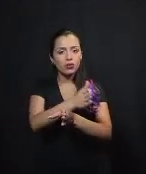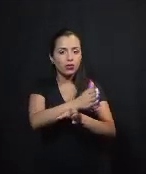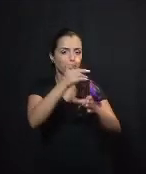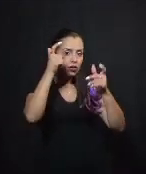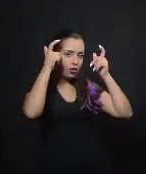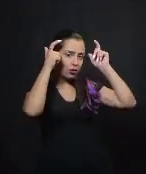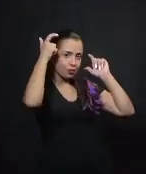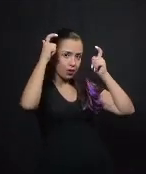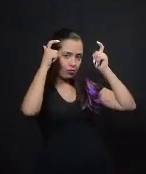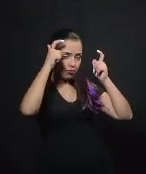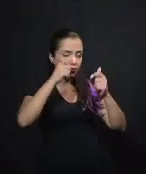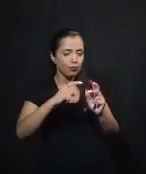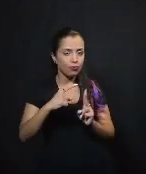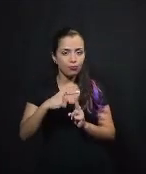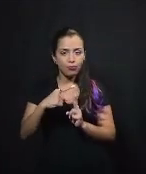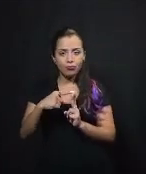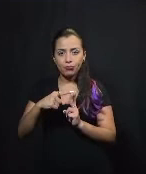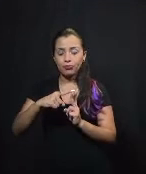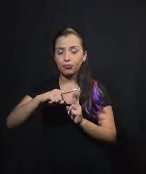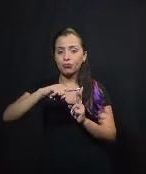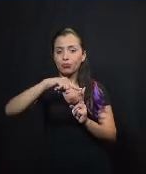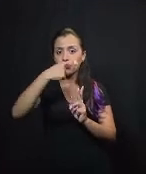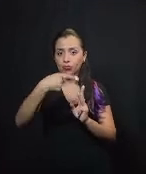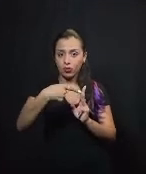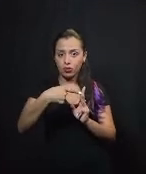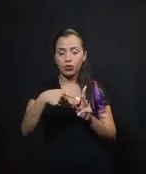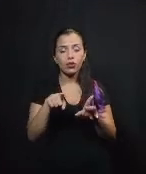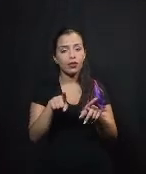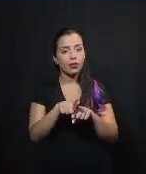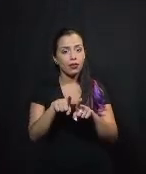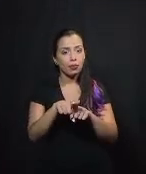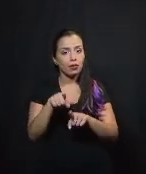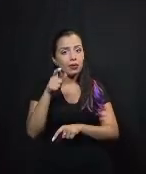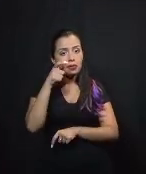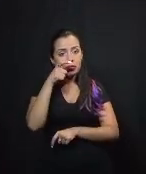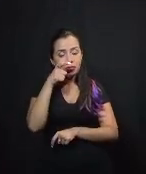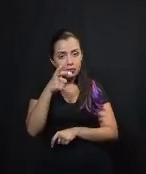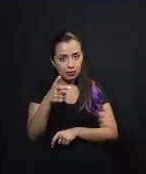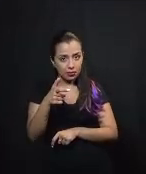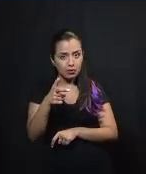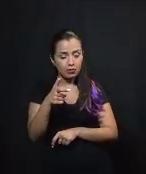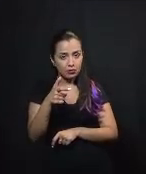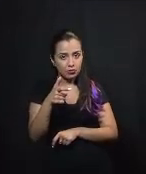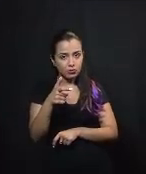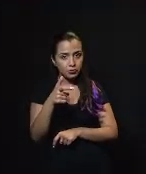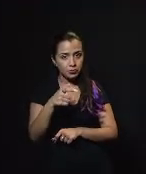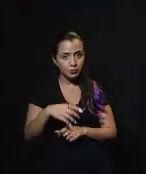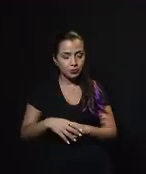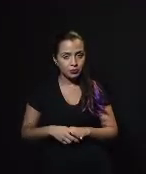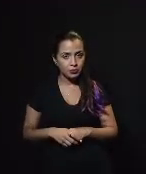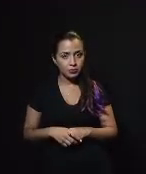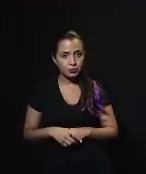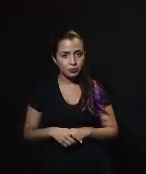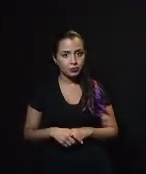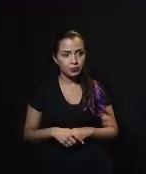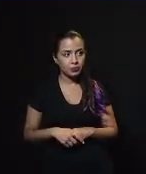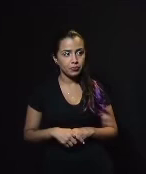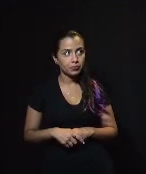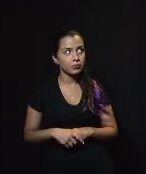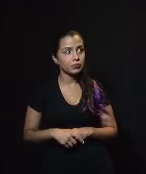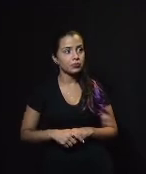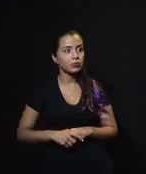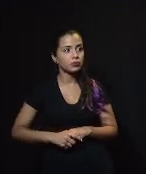figura muito interessante do ponto de vista da análise, não estou fazendo juízo de valor, que é o Finkelstein,